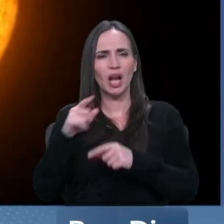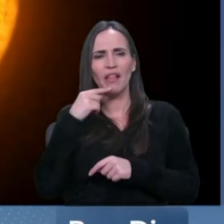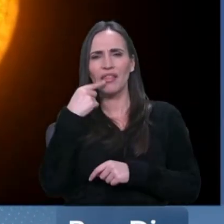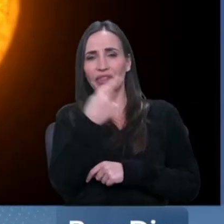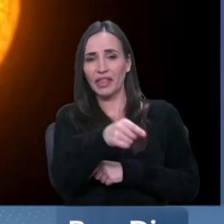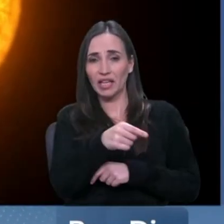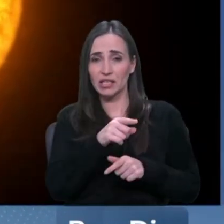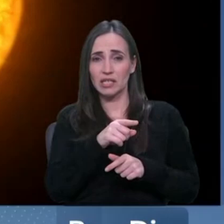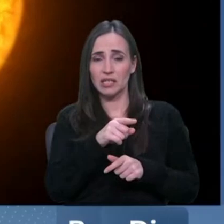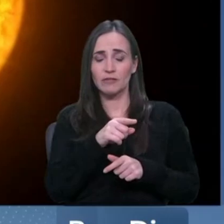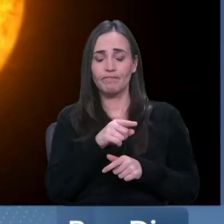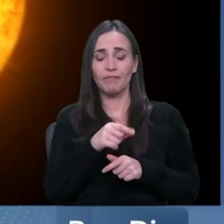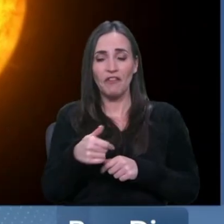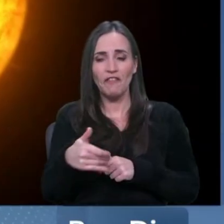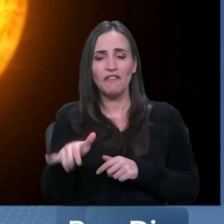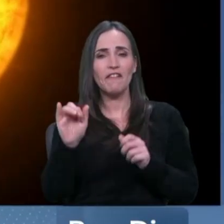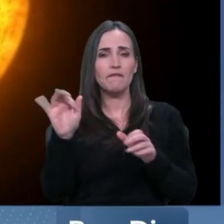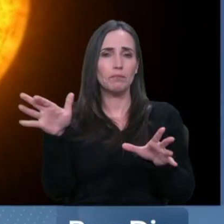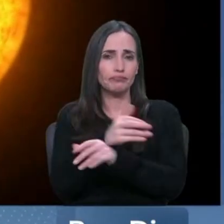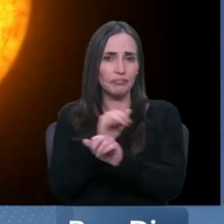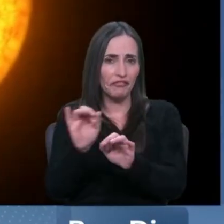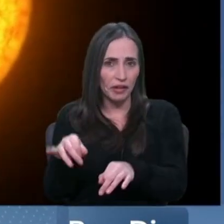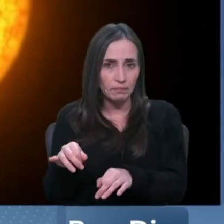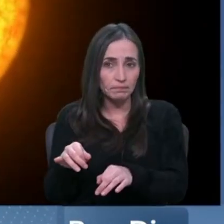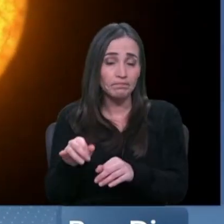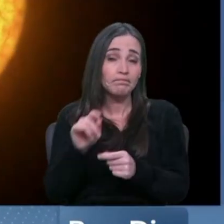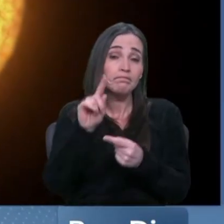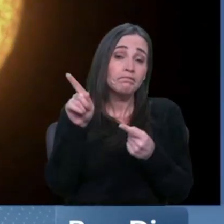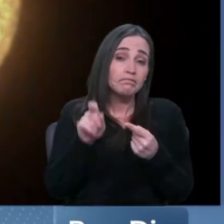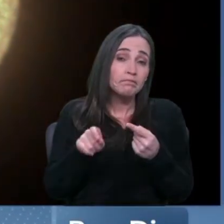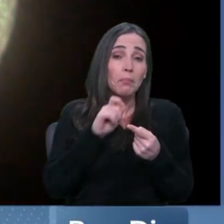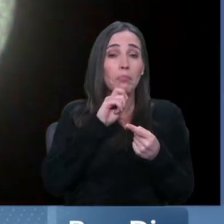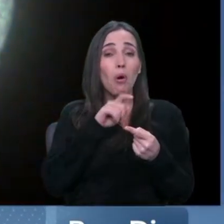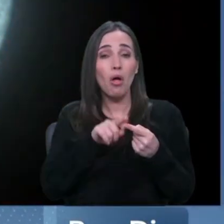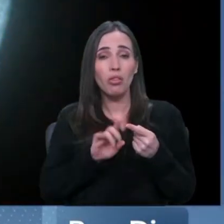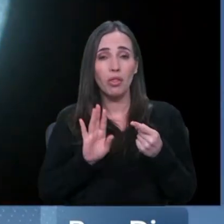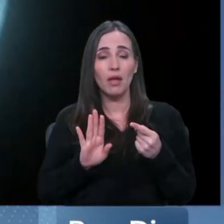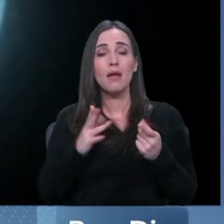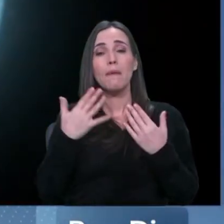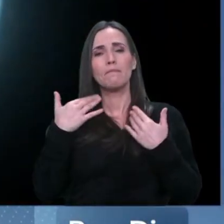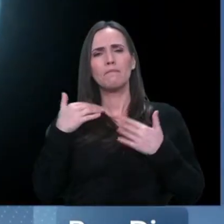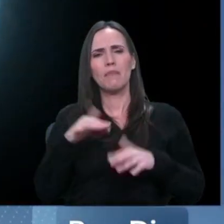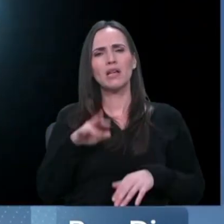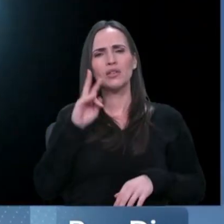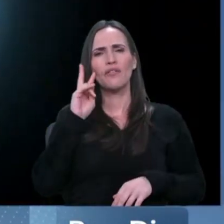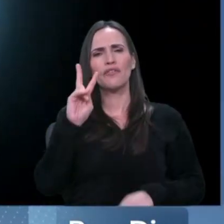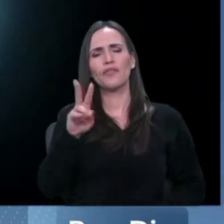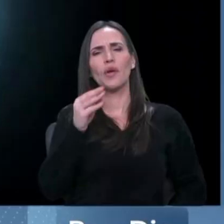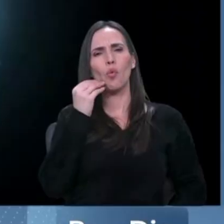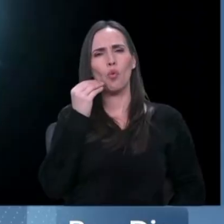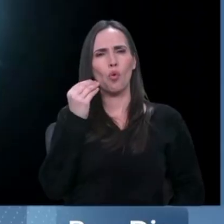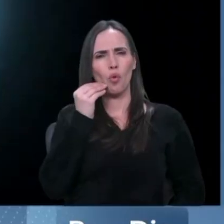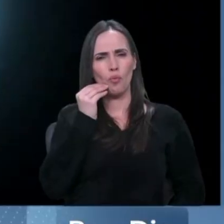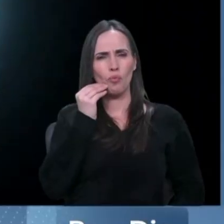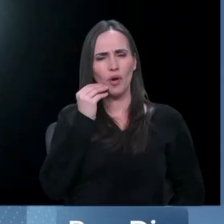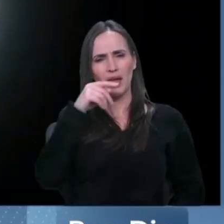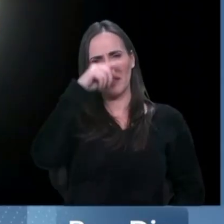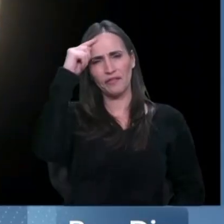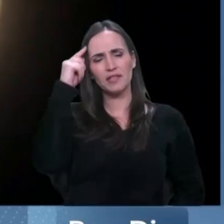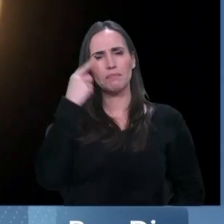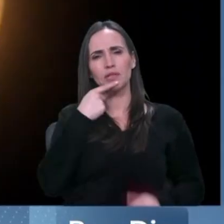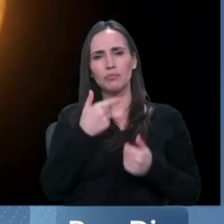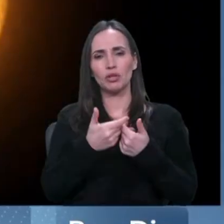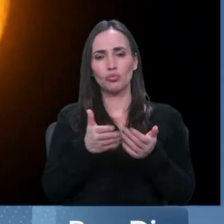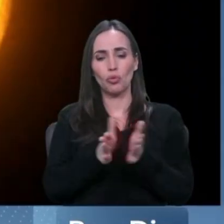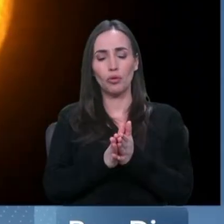aproxima-se de uma fase final da sua vida? Pode ser isso. Porém, repara como é difícil nós percebermos tudo isto. Nesta